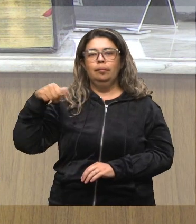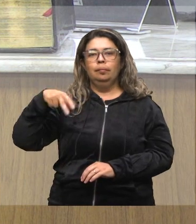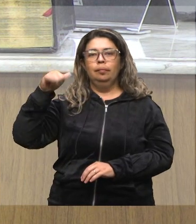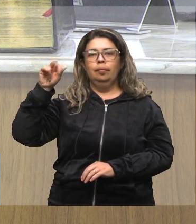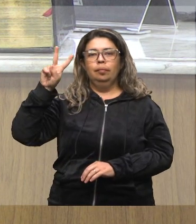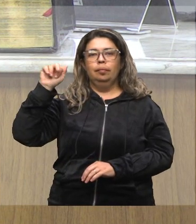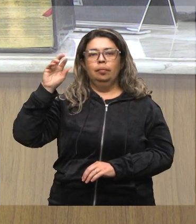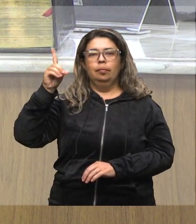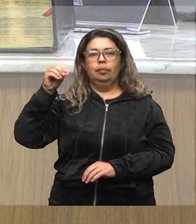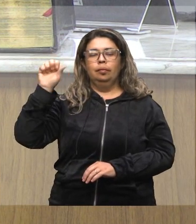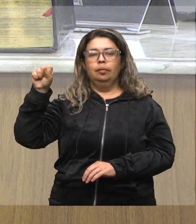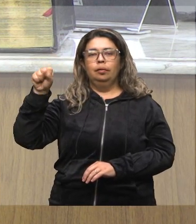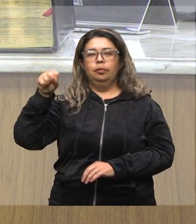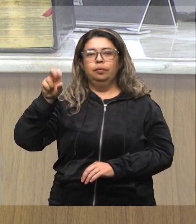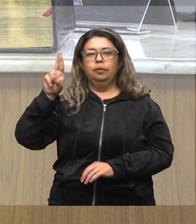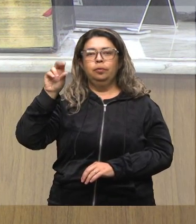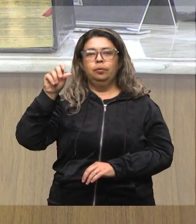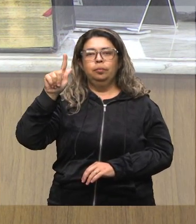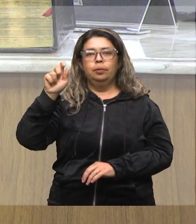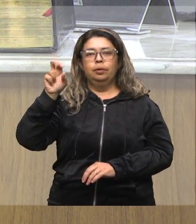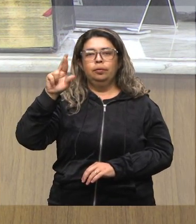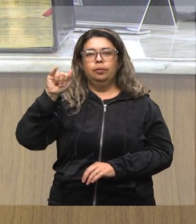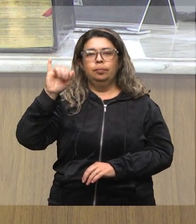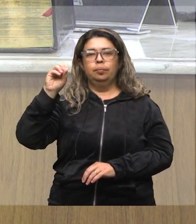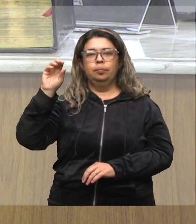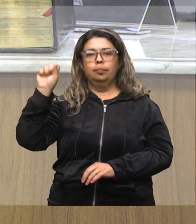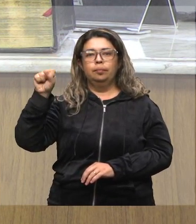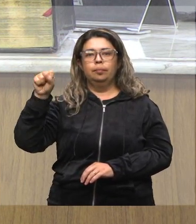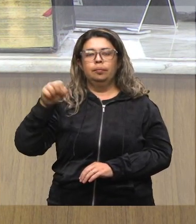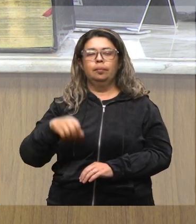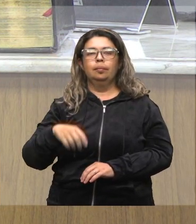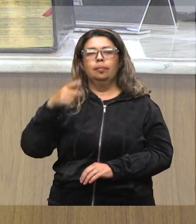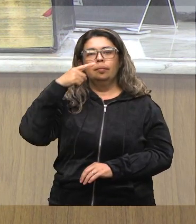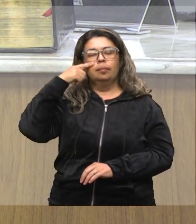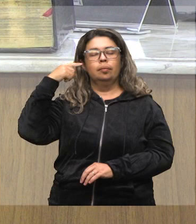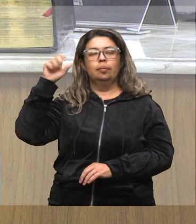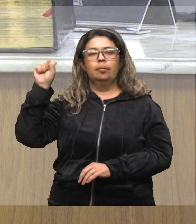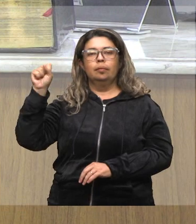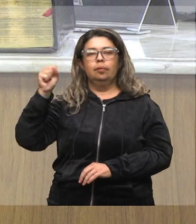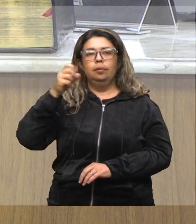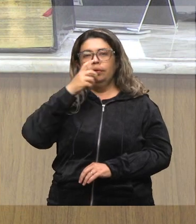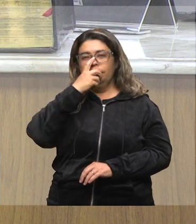Rogério Garcia do Nascimento. Sim. Vinícius Guilherme Simile. Sim.